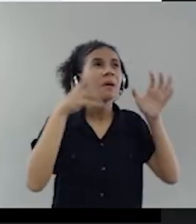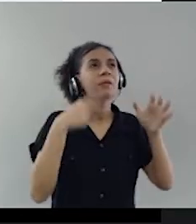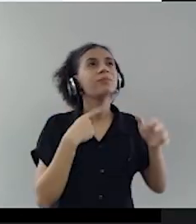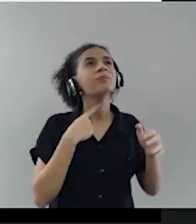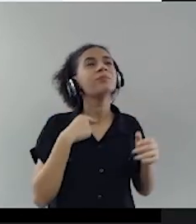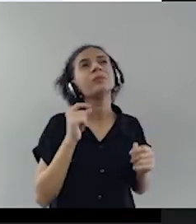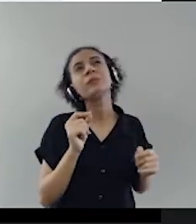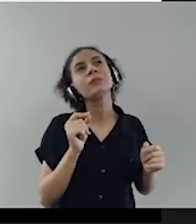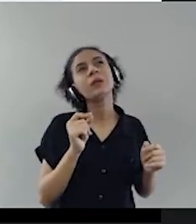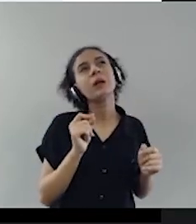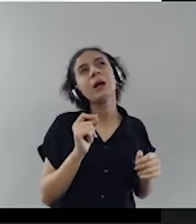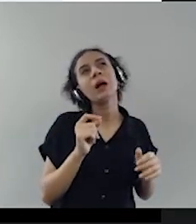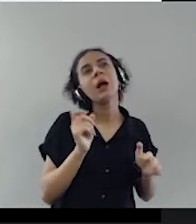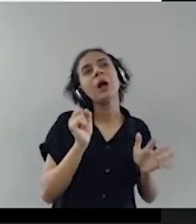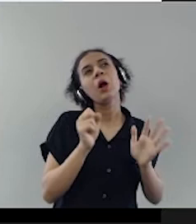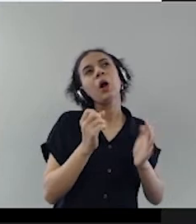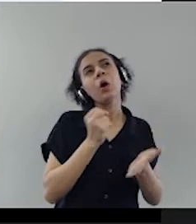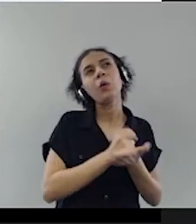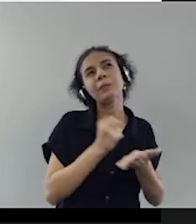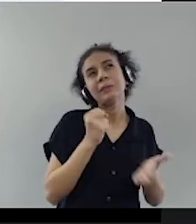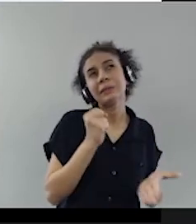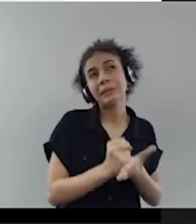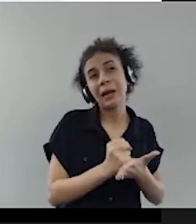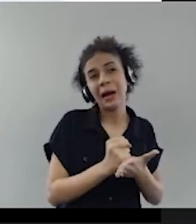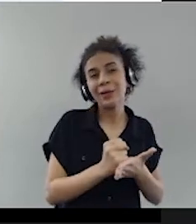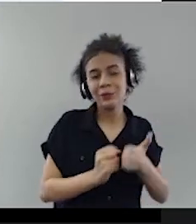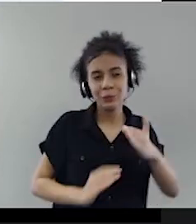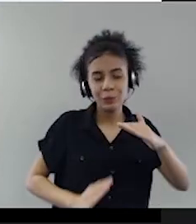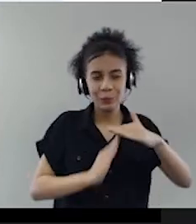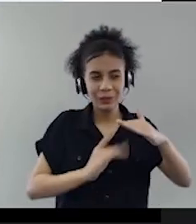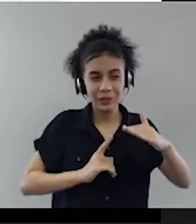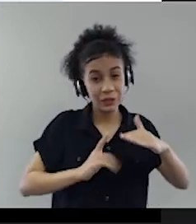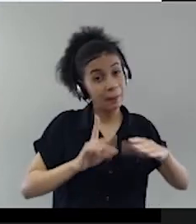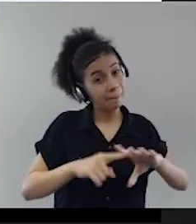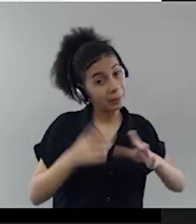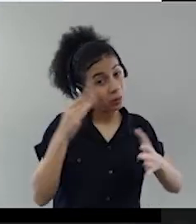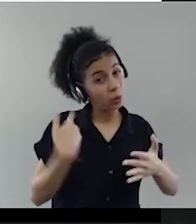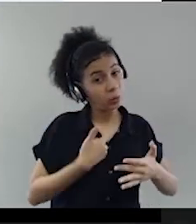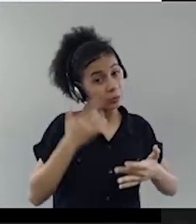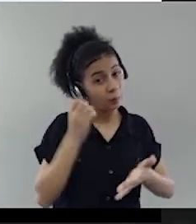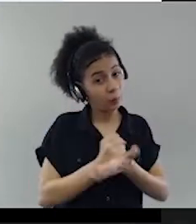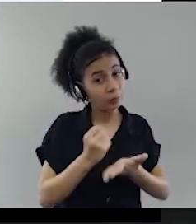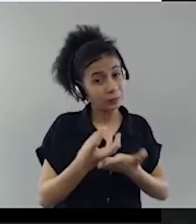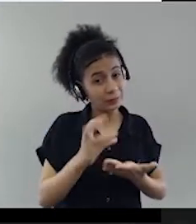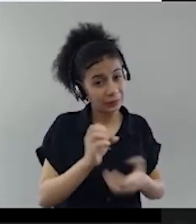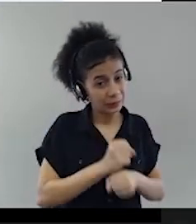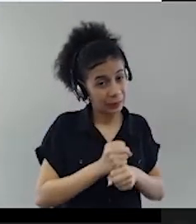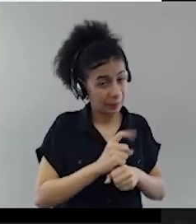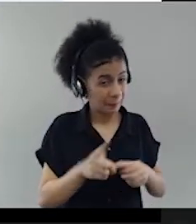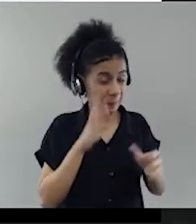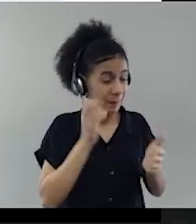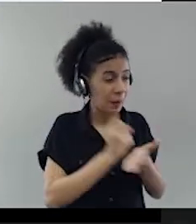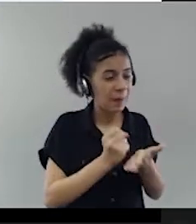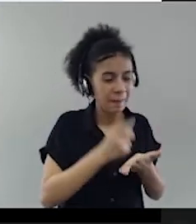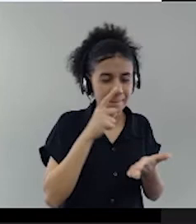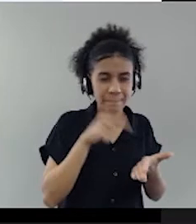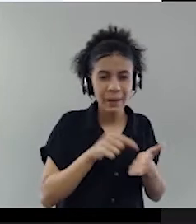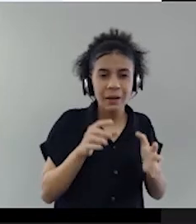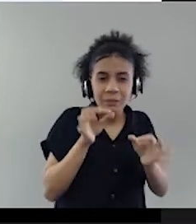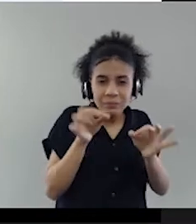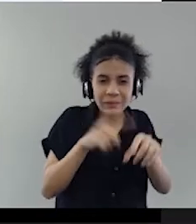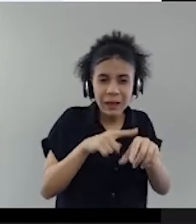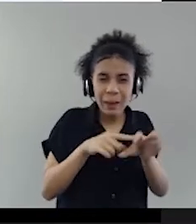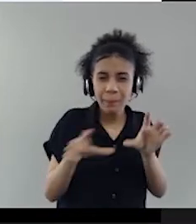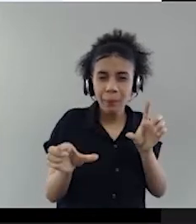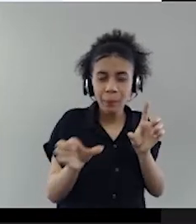contrato estático, embora a gente saiba que ele dura 30 anos, do ponto de vista ele é estático, ele é como se fosse um contrato de curto prazo